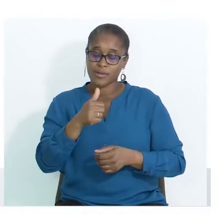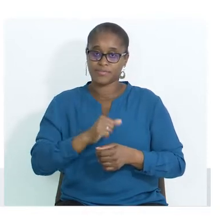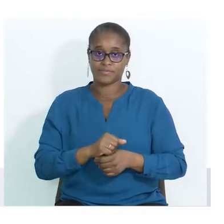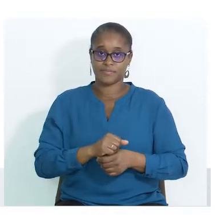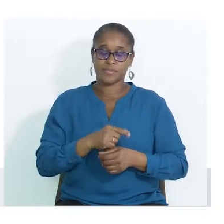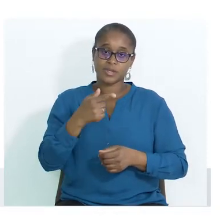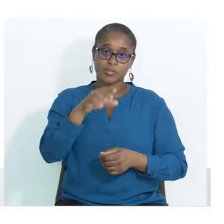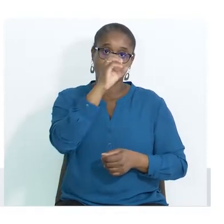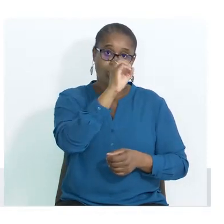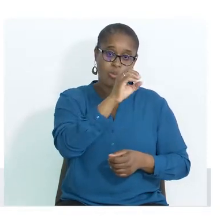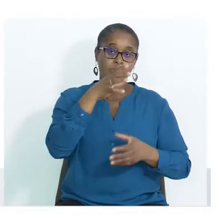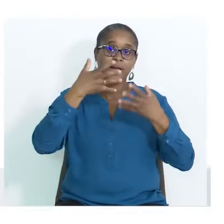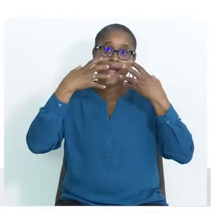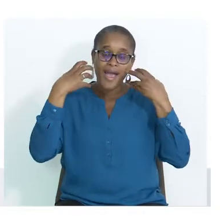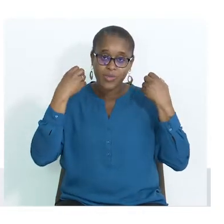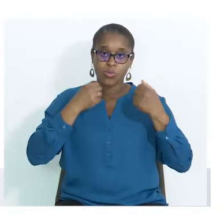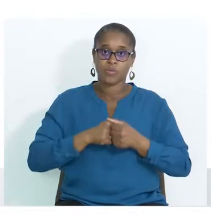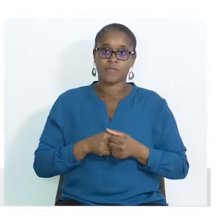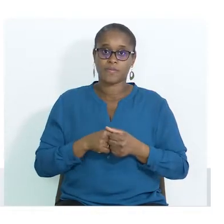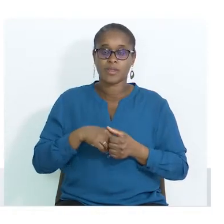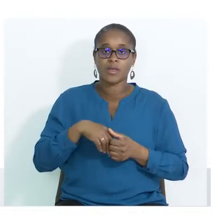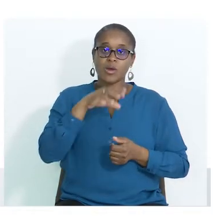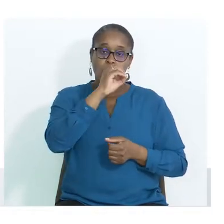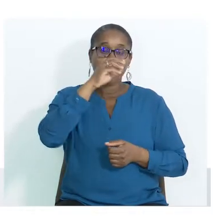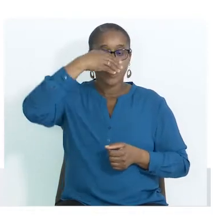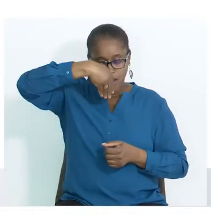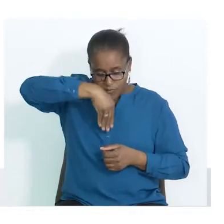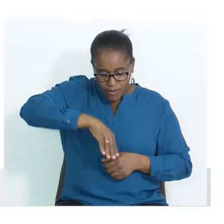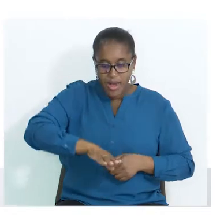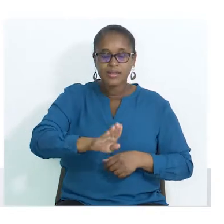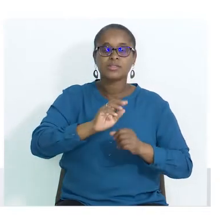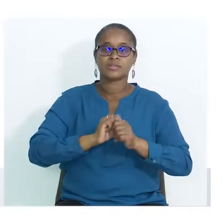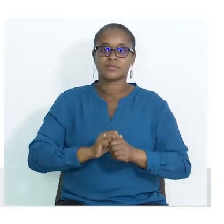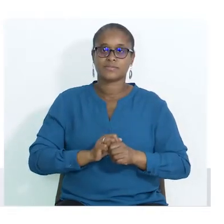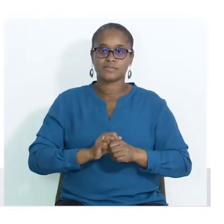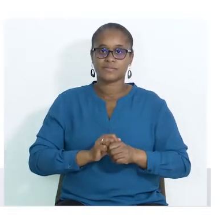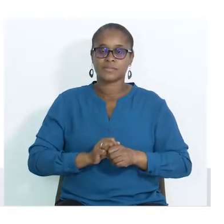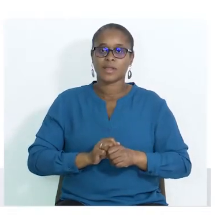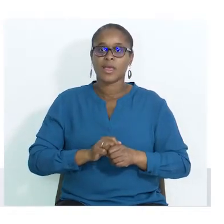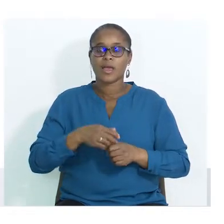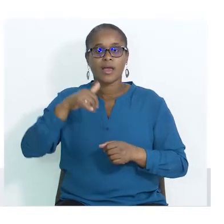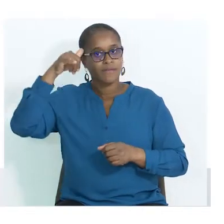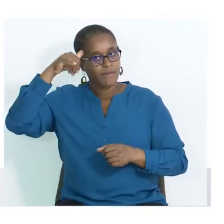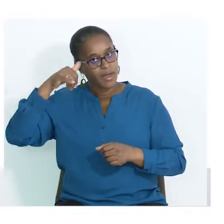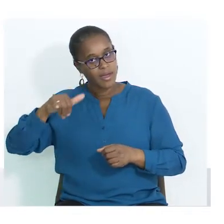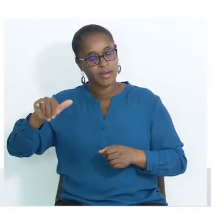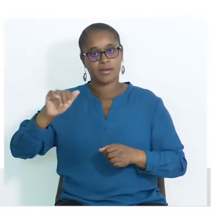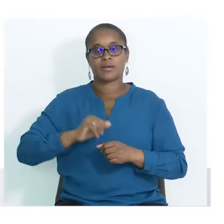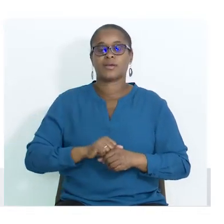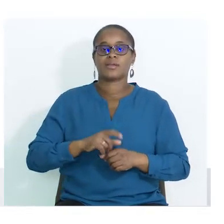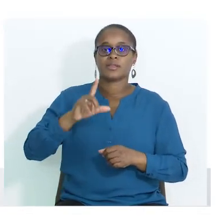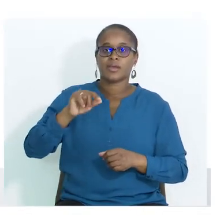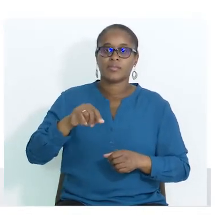temos um gato o elefante A Vaca